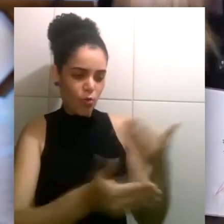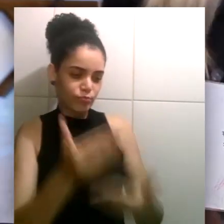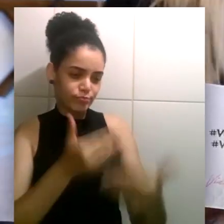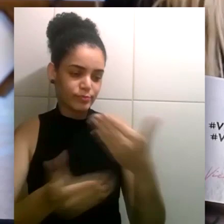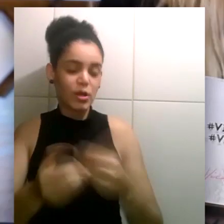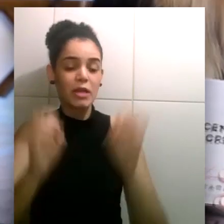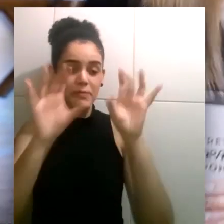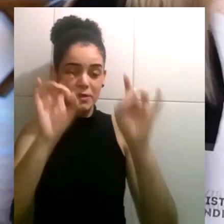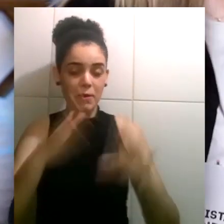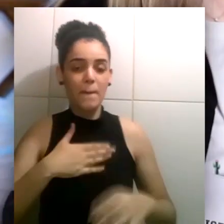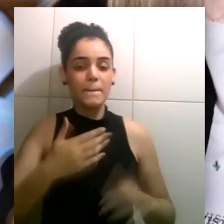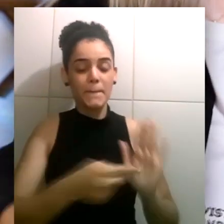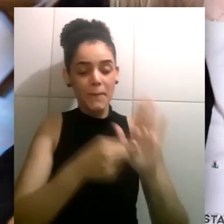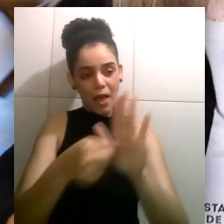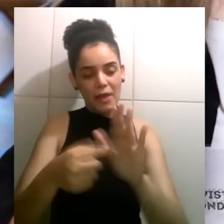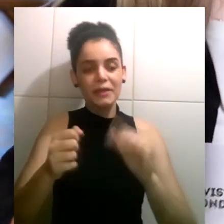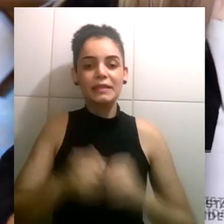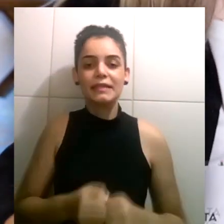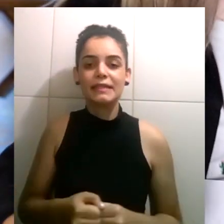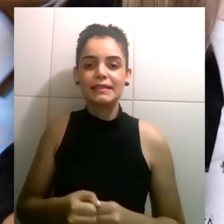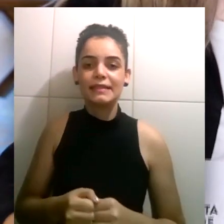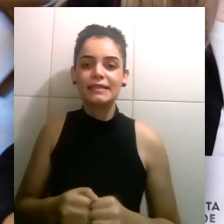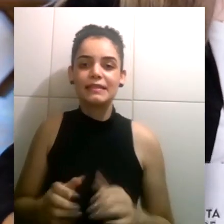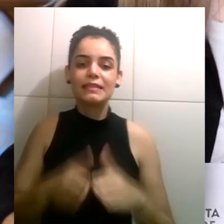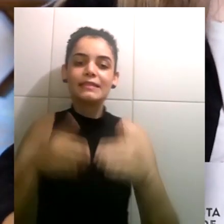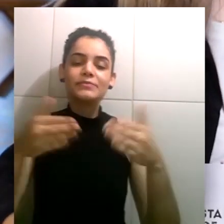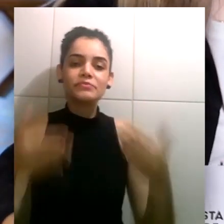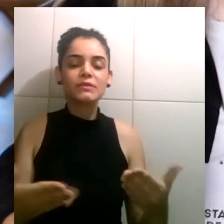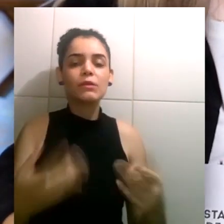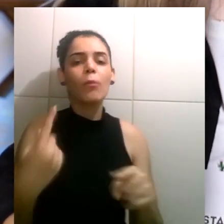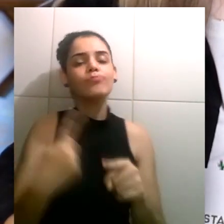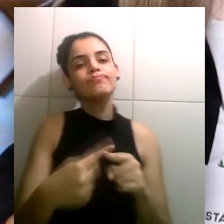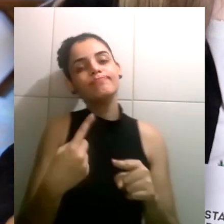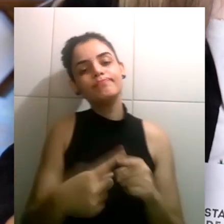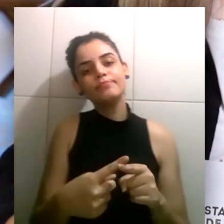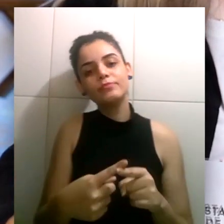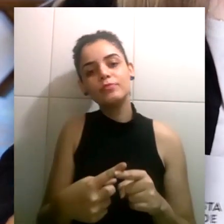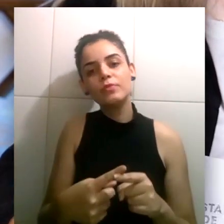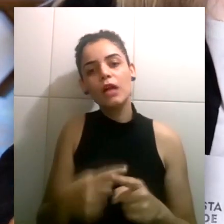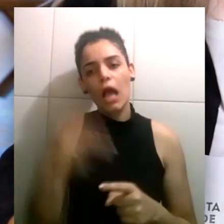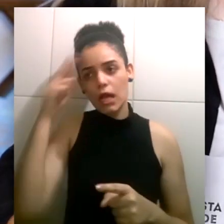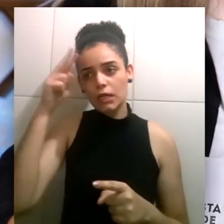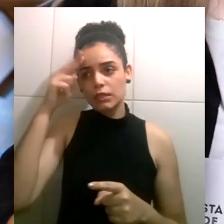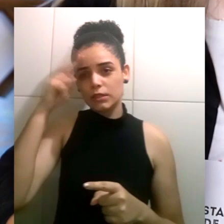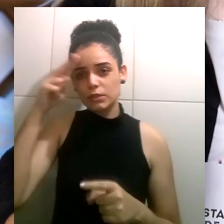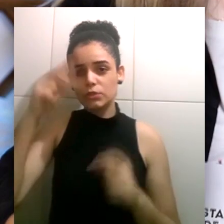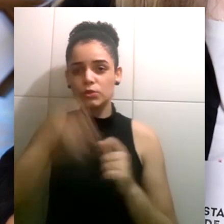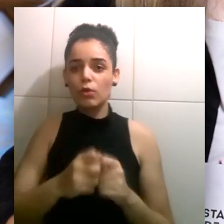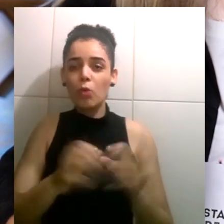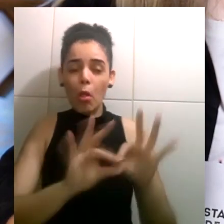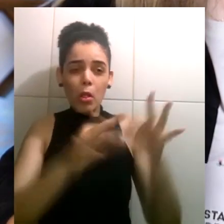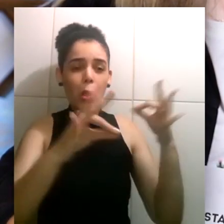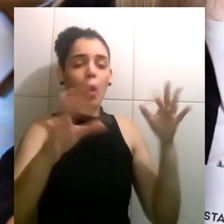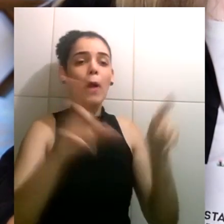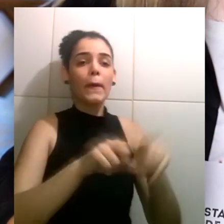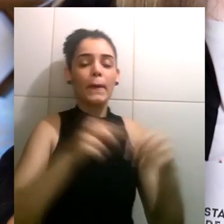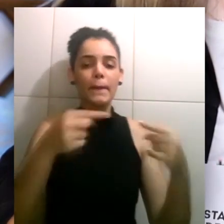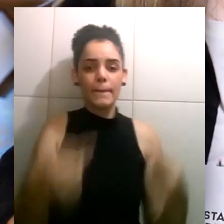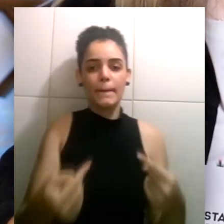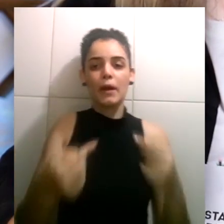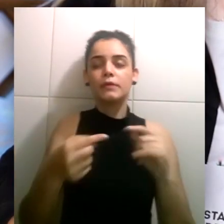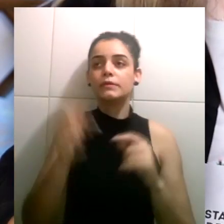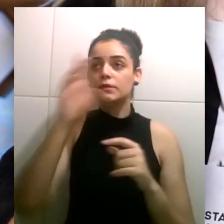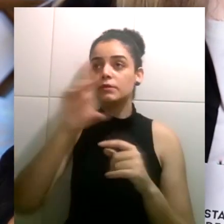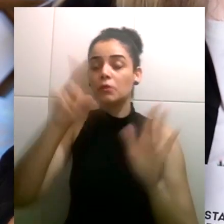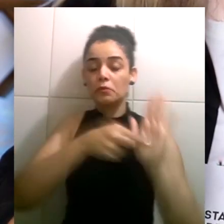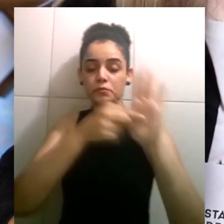uma revelação que foi bem especial para mim. Eu sempre compartilho com a minha equipe, porque não vou contar a história toda, porque ela é um pouco longa, mas